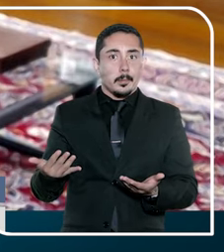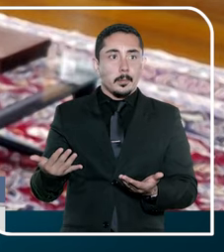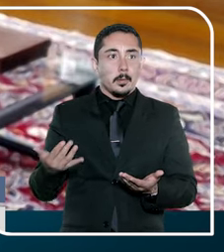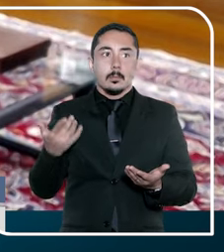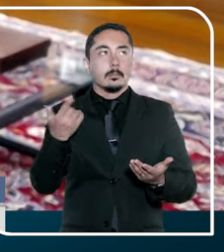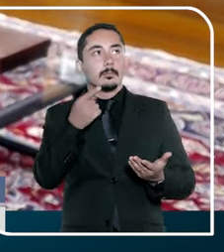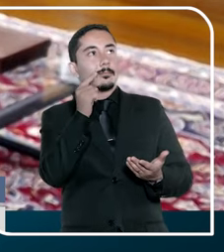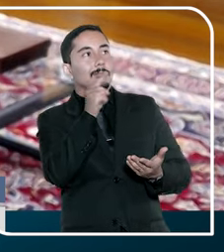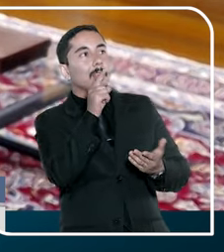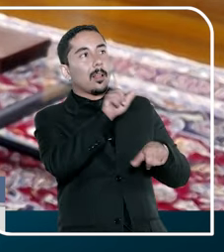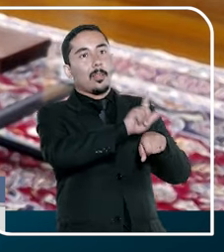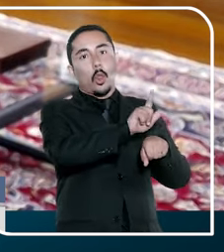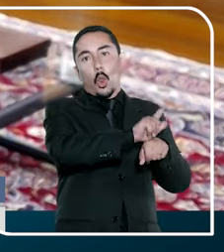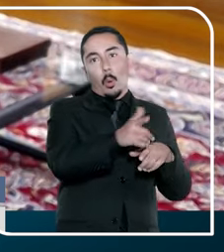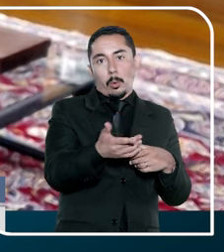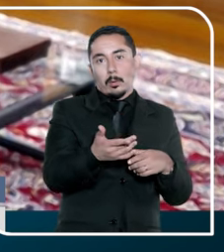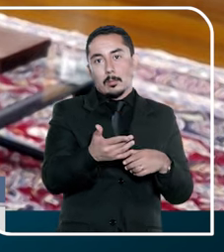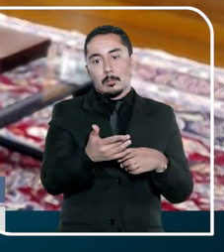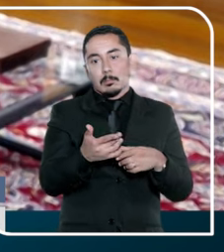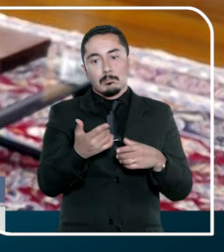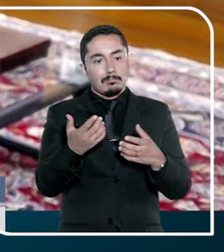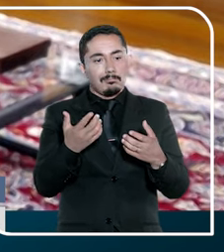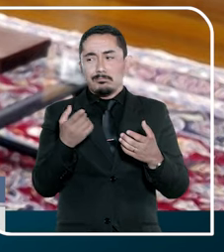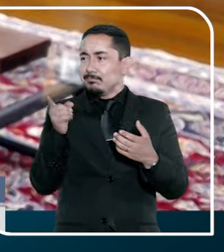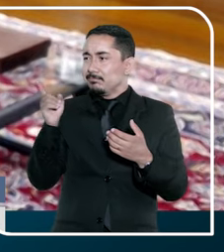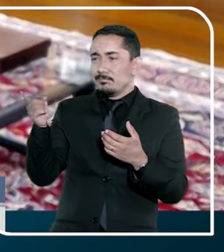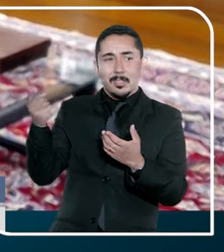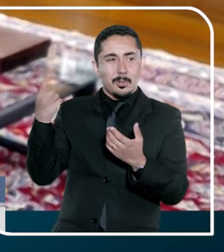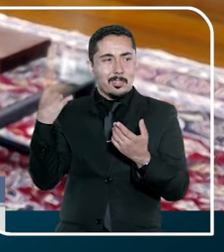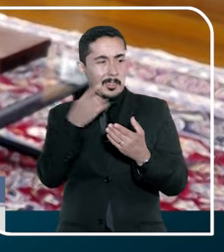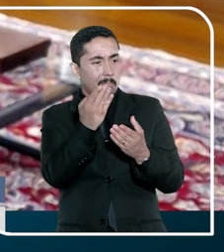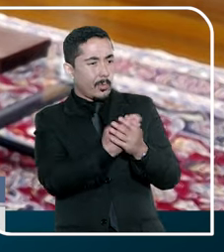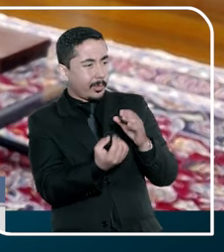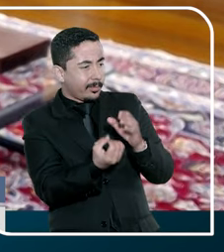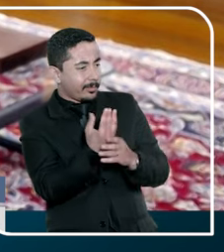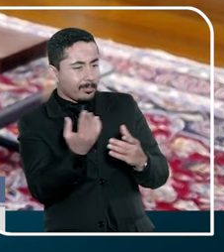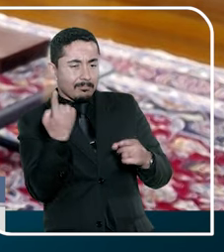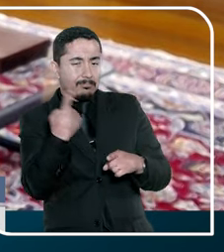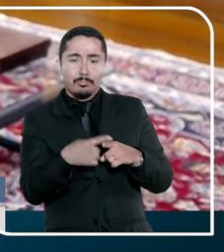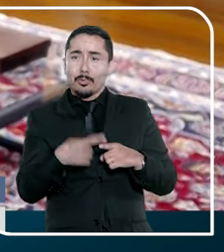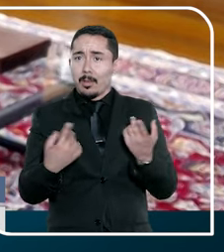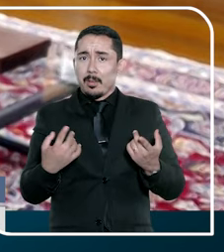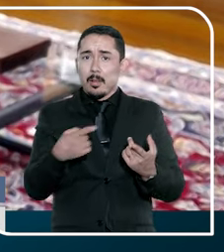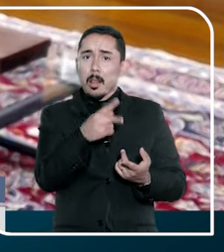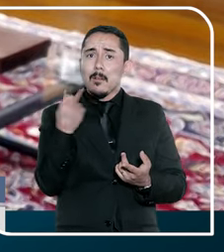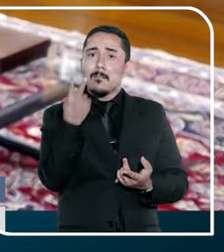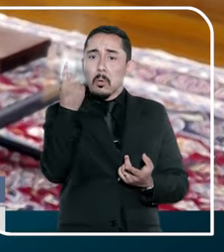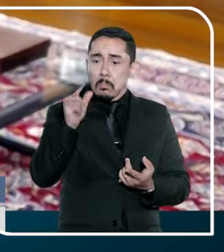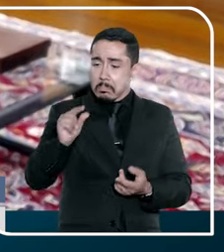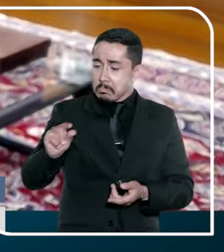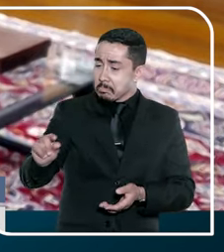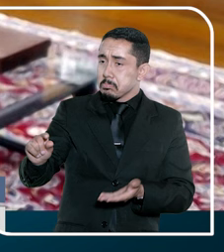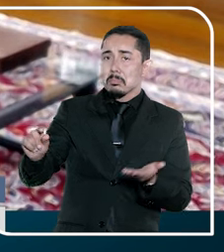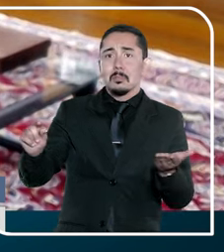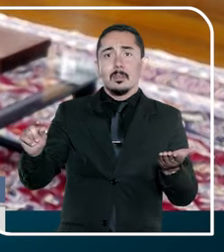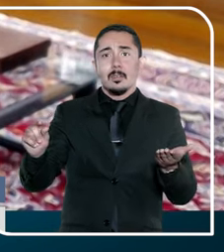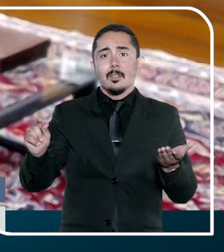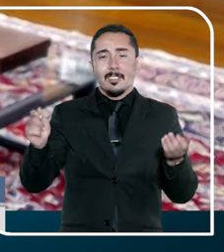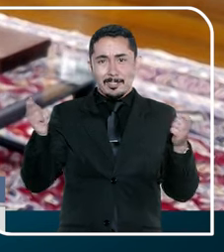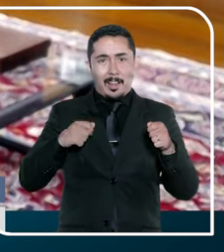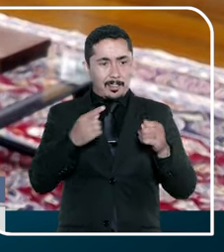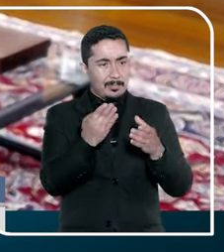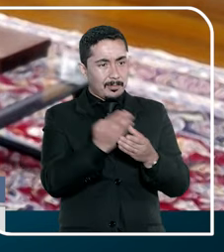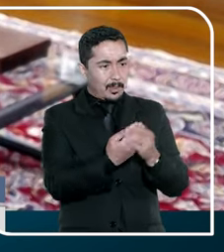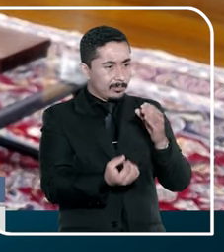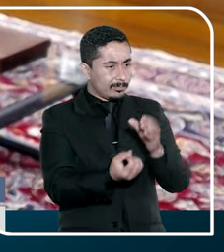comercial o valor este bem é tão inexpressivo que não não permite a cogitação